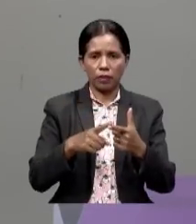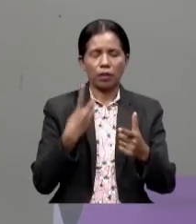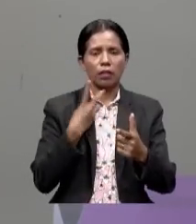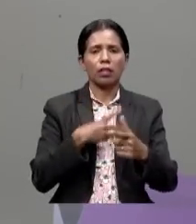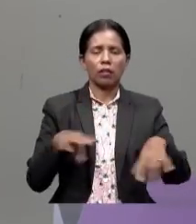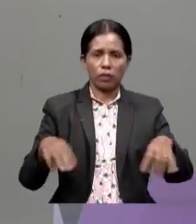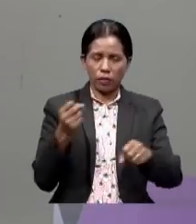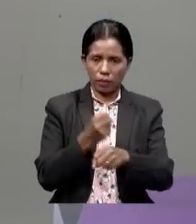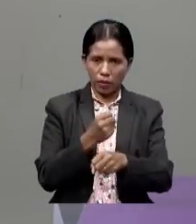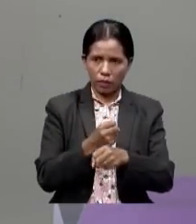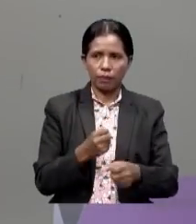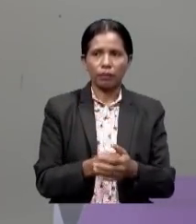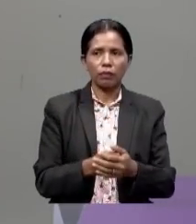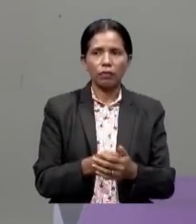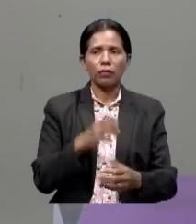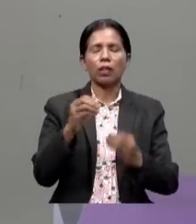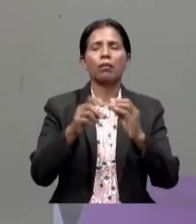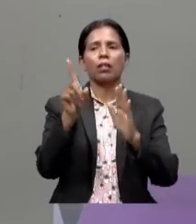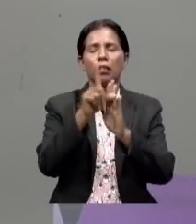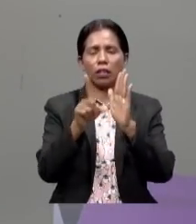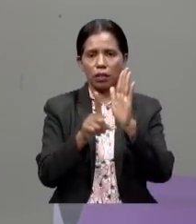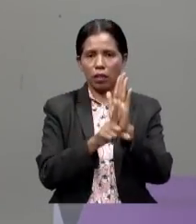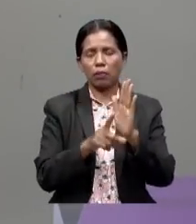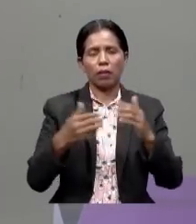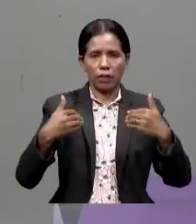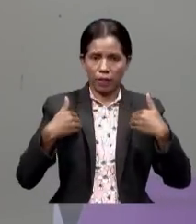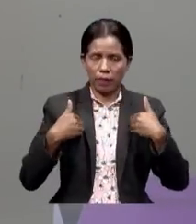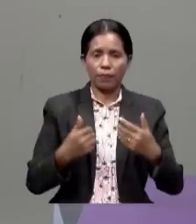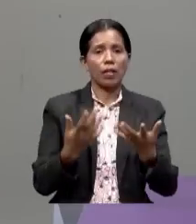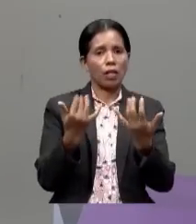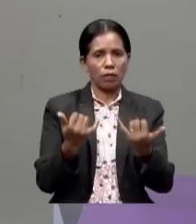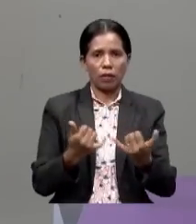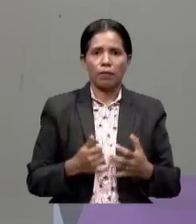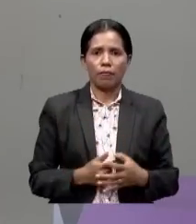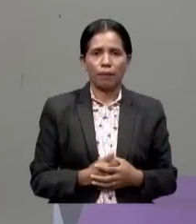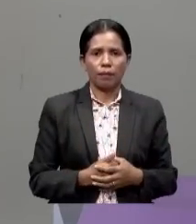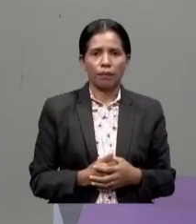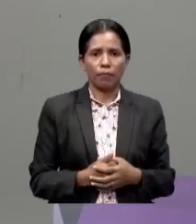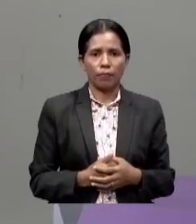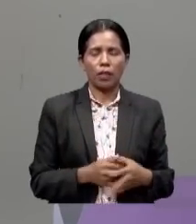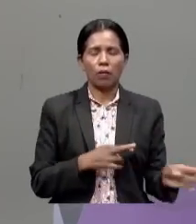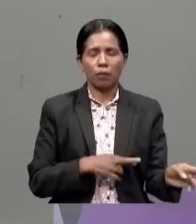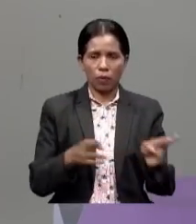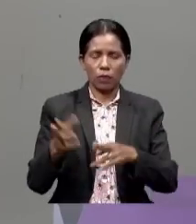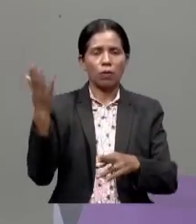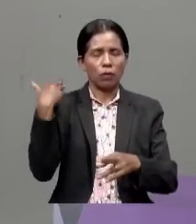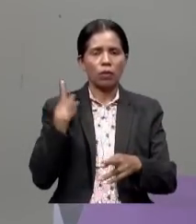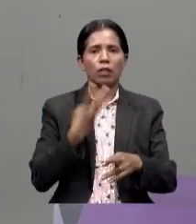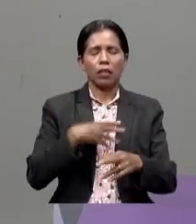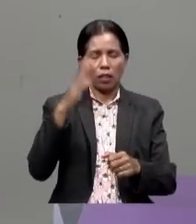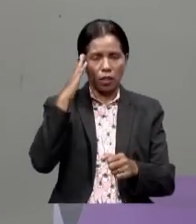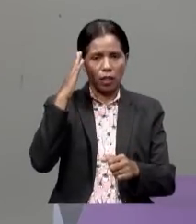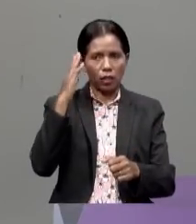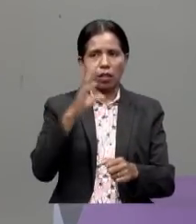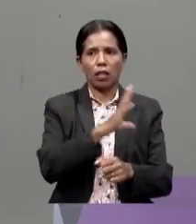esforço. Né, quando vai lista aí dentro aqui, agora né, pronto, o Lula que está tendo